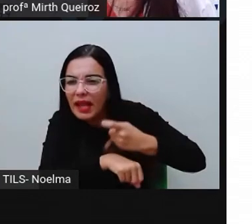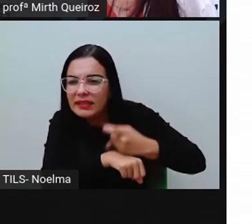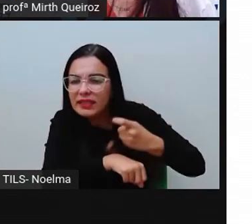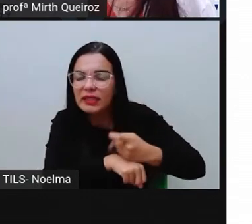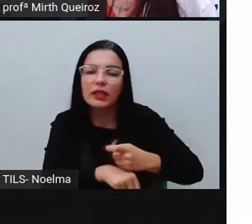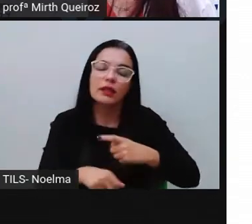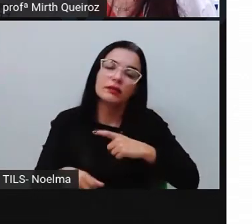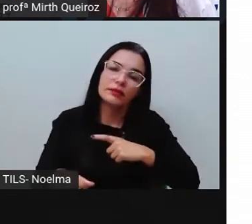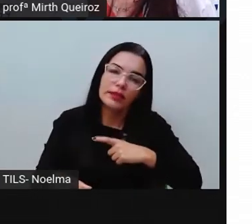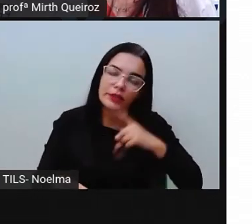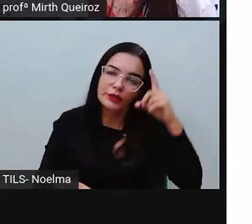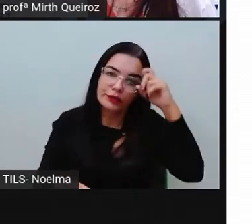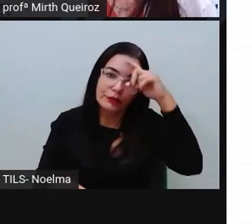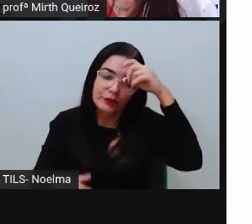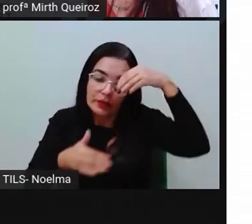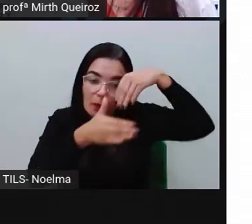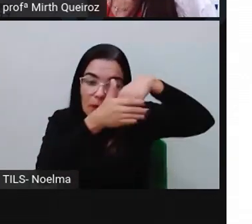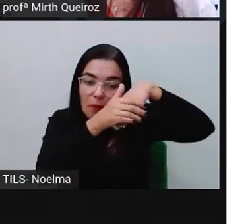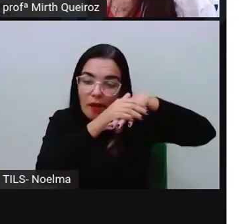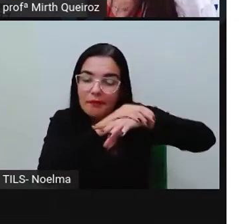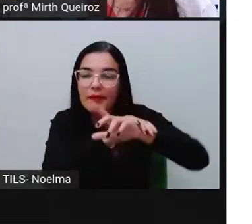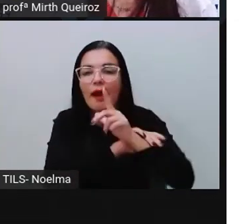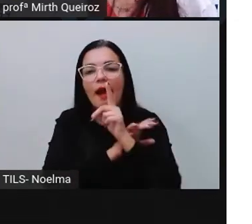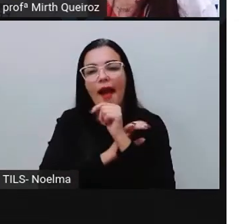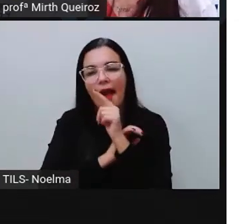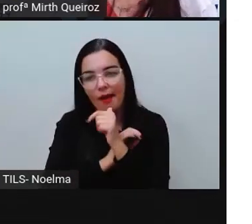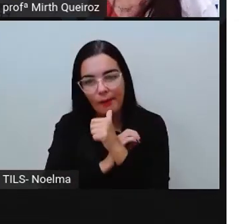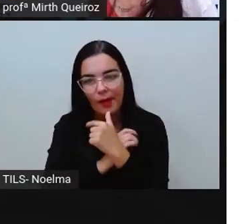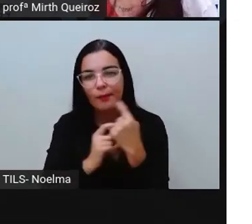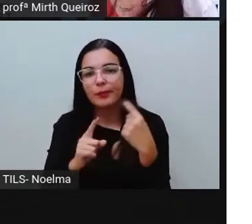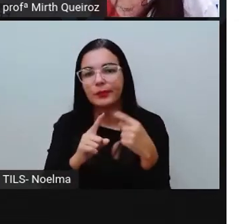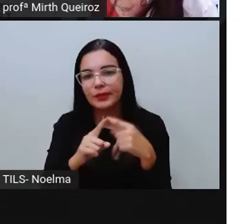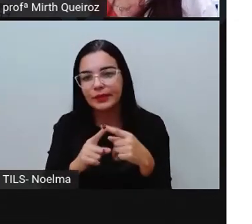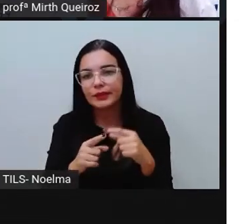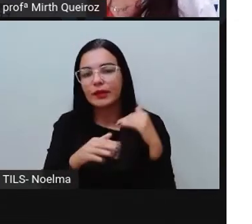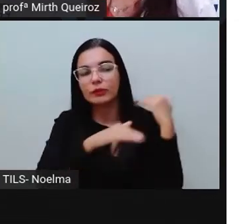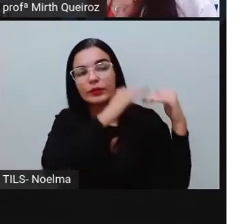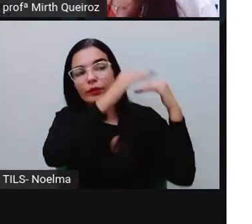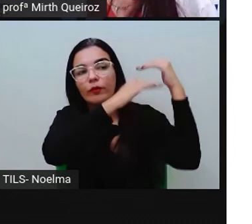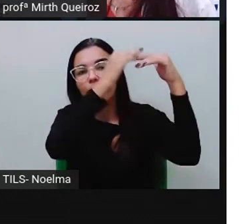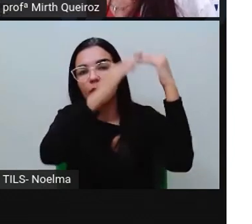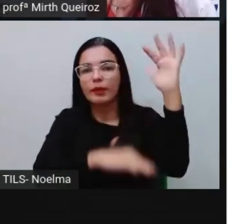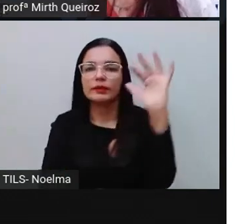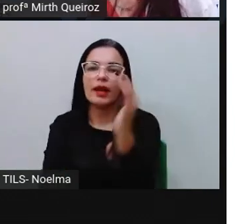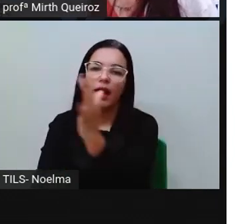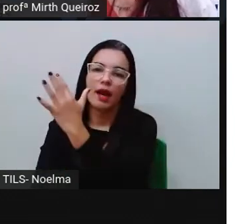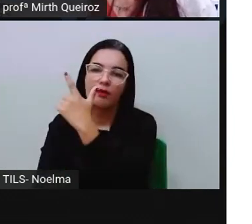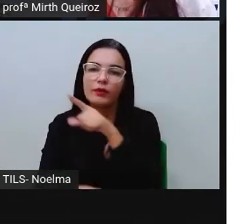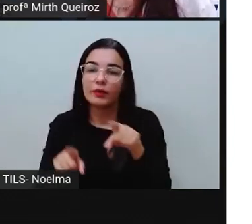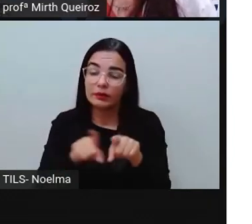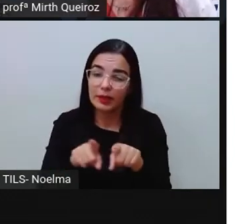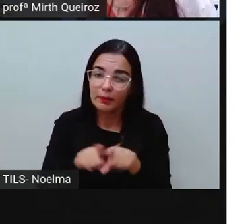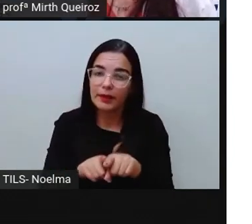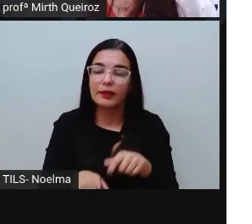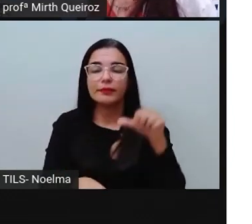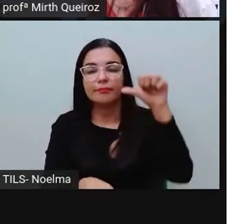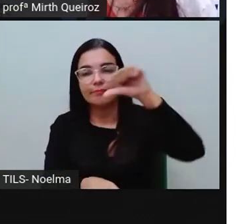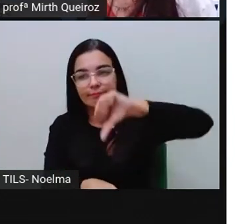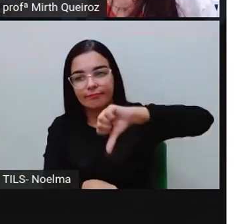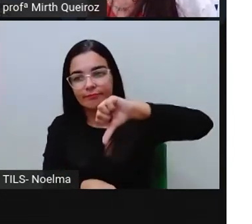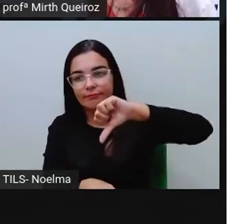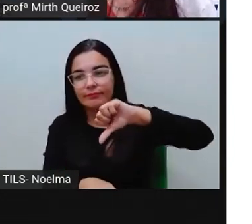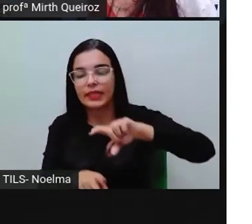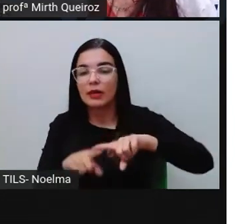dificultar o armazenamento de água e assim vai dificultar também o desenvolvimento da vegetação, mas não porque se trata de